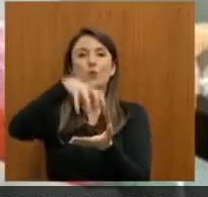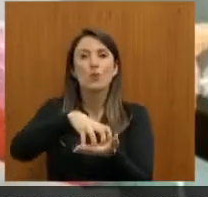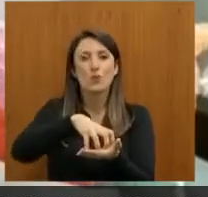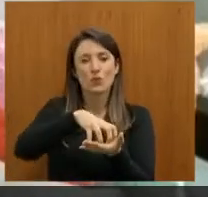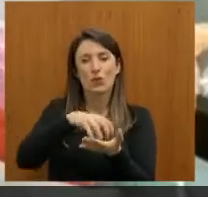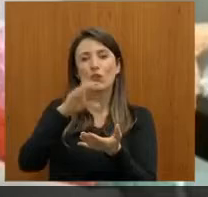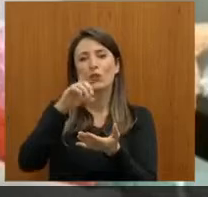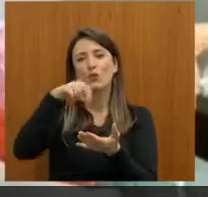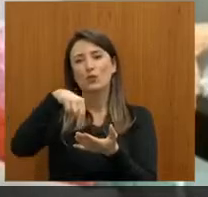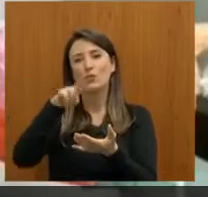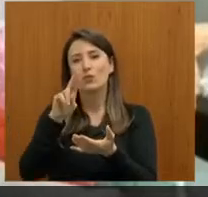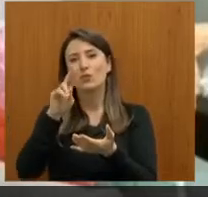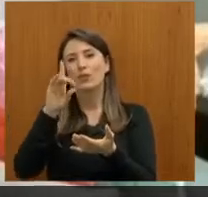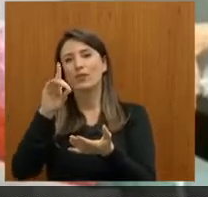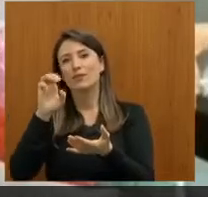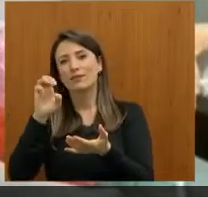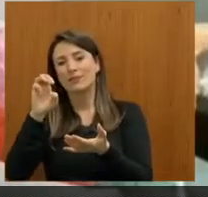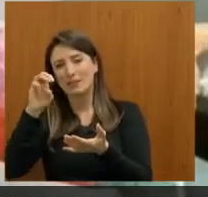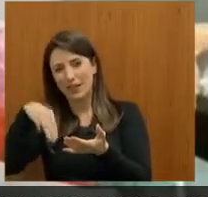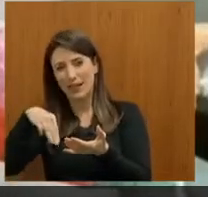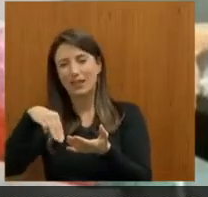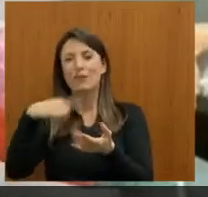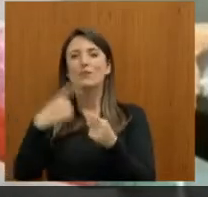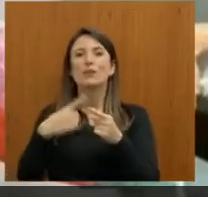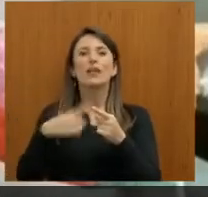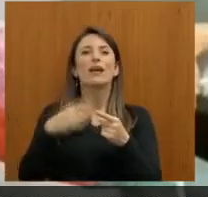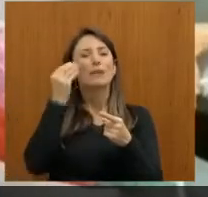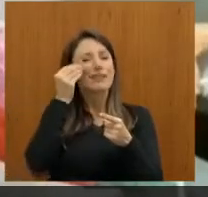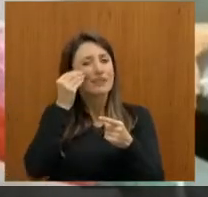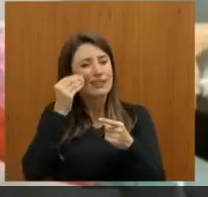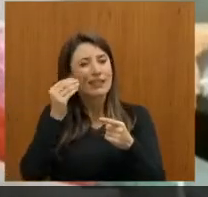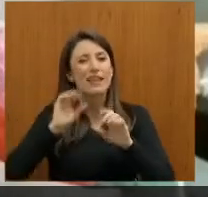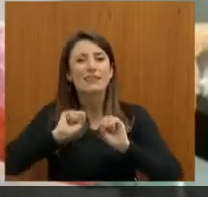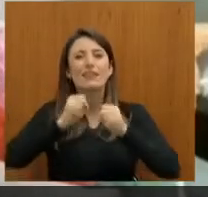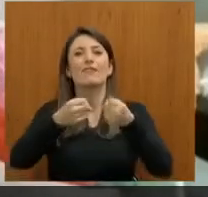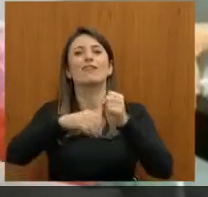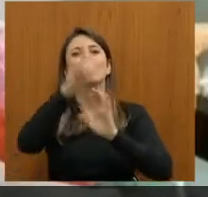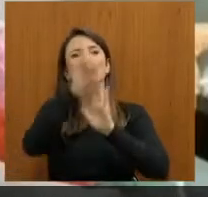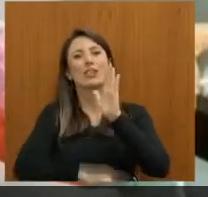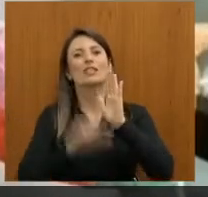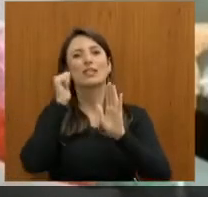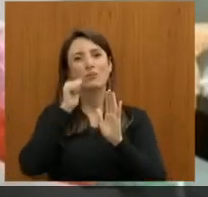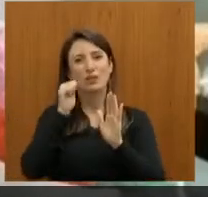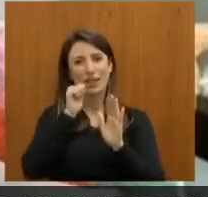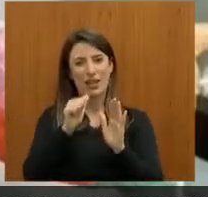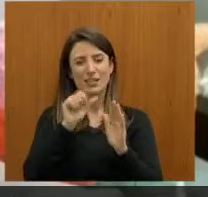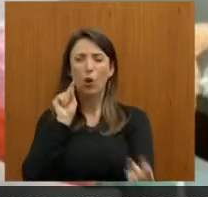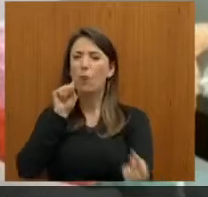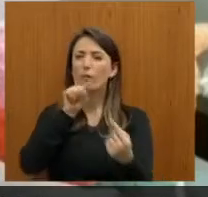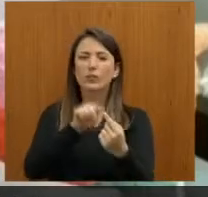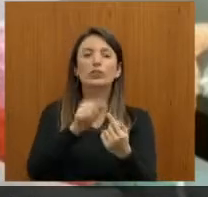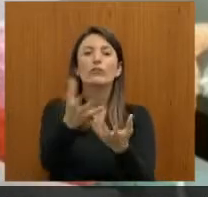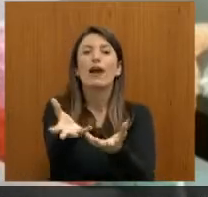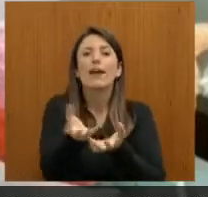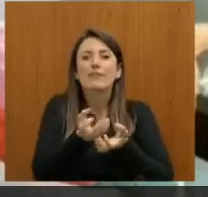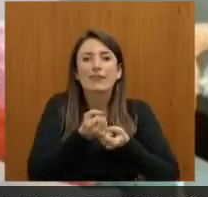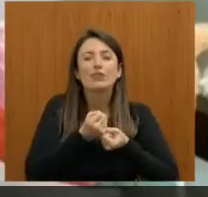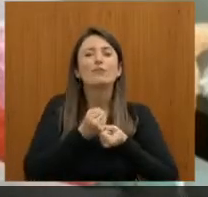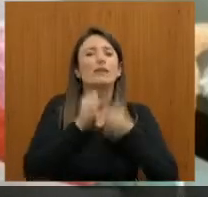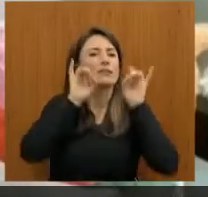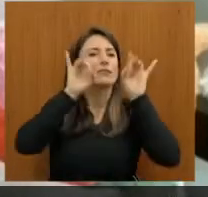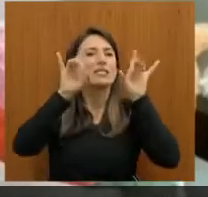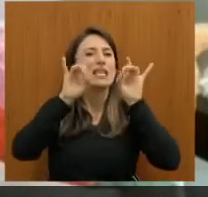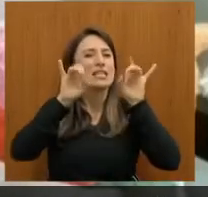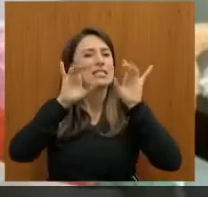tudo bem né com o objetivo de prestar essa um atendimento especializado e humanizado